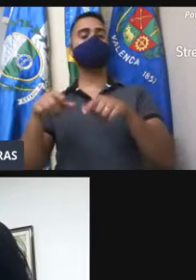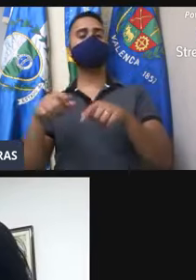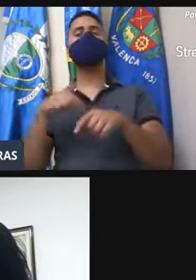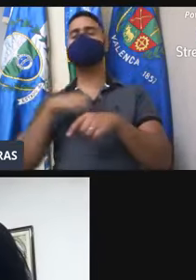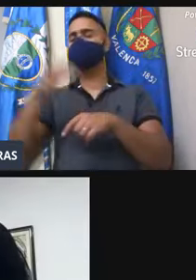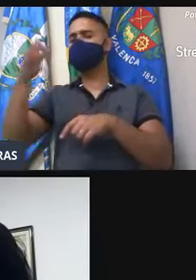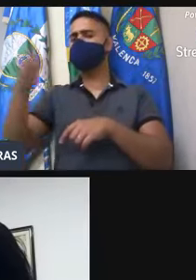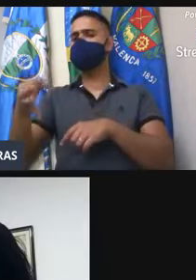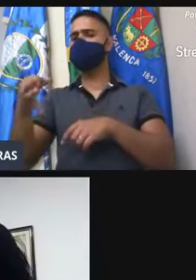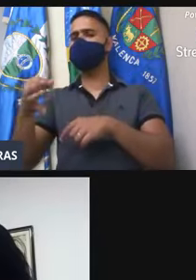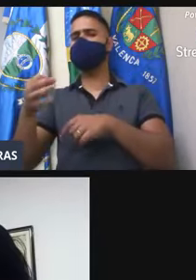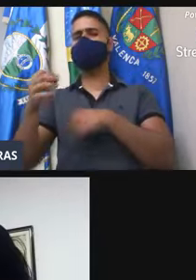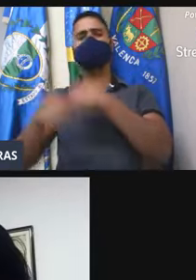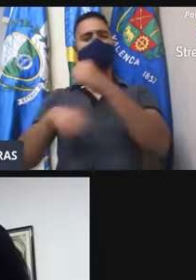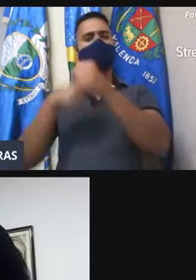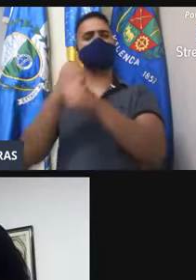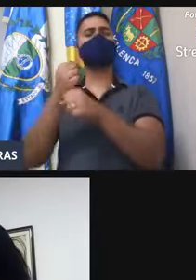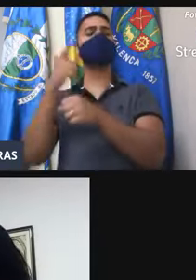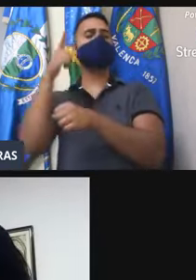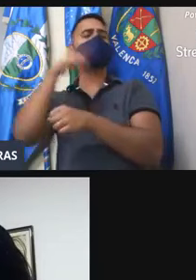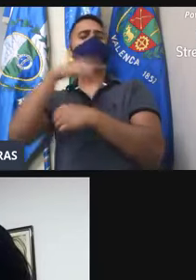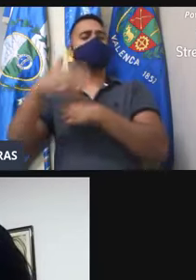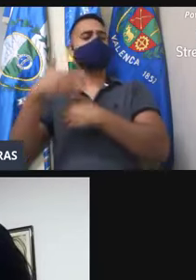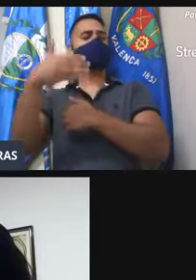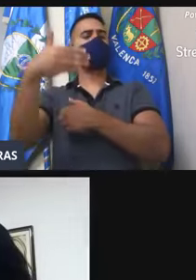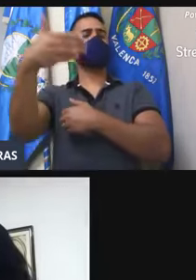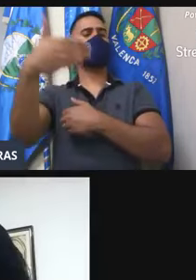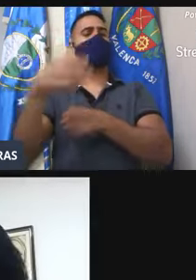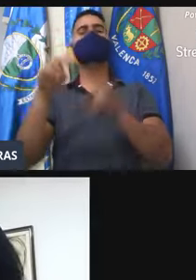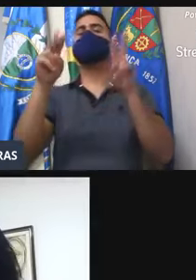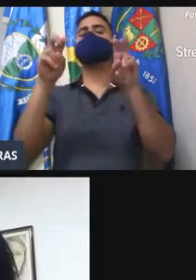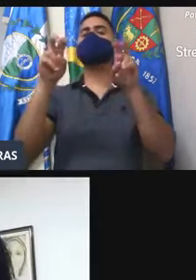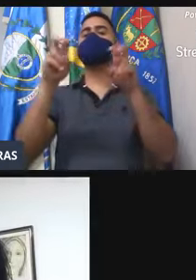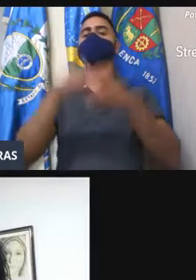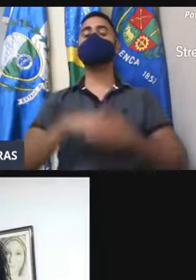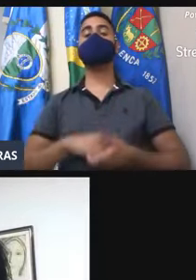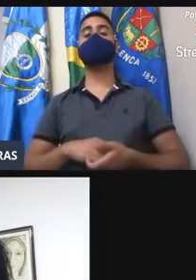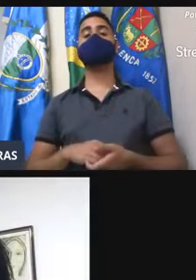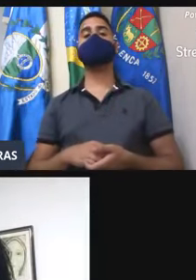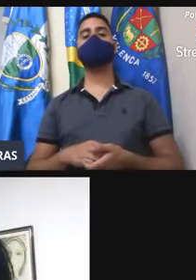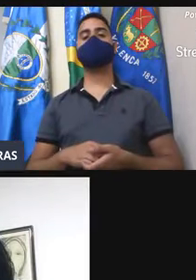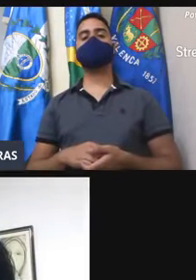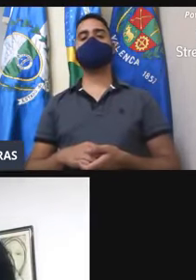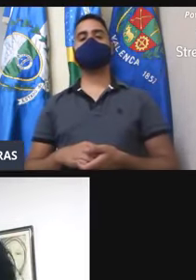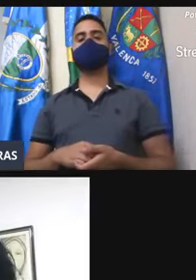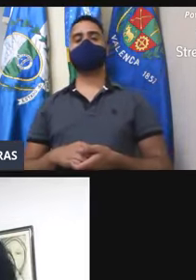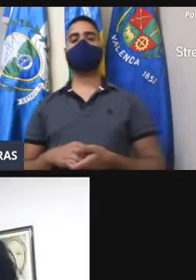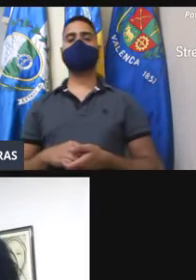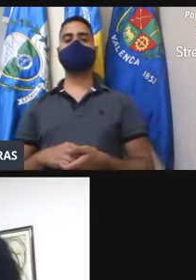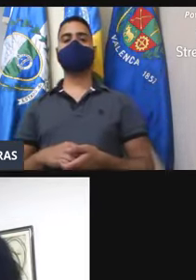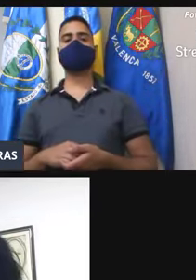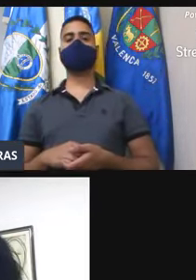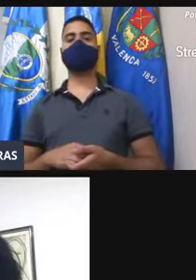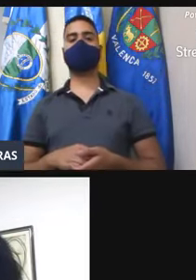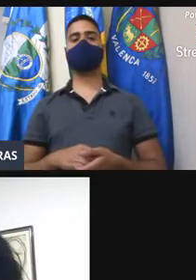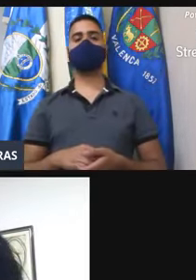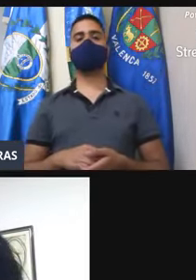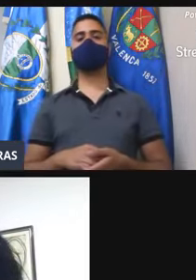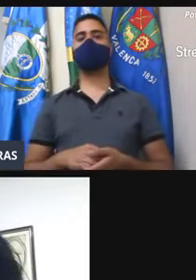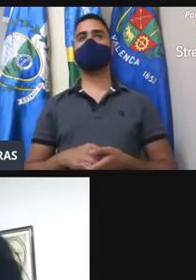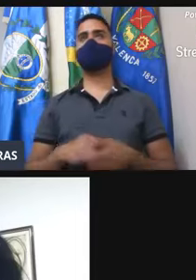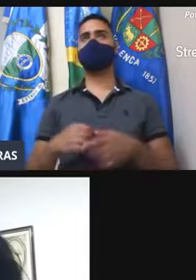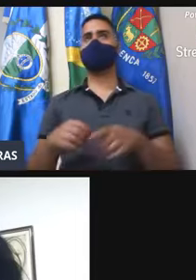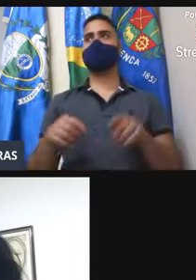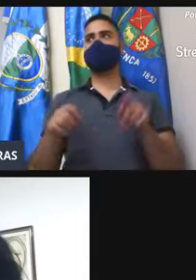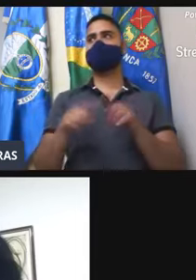que para o próximo ano a gente vai conseguir avançar nesse ponto. E a outra, eu estou aprovando, já está em